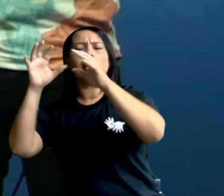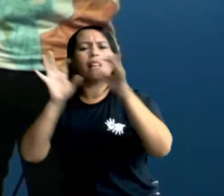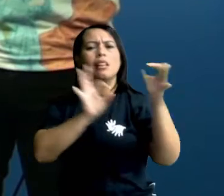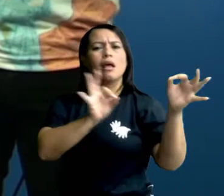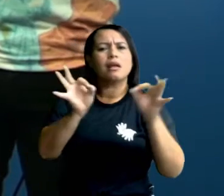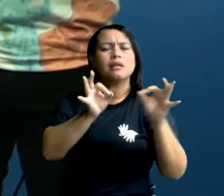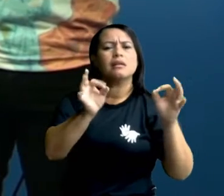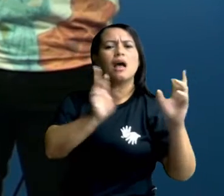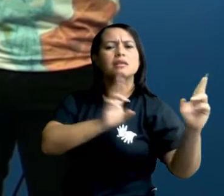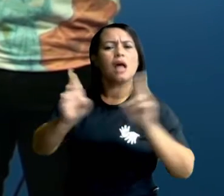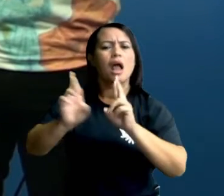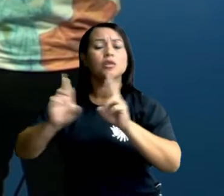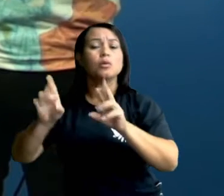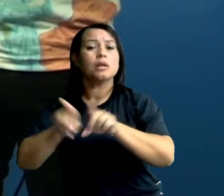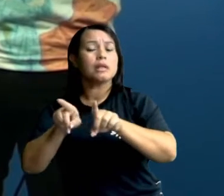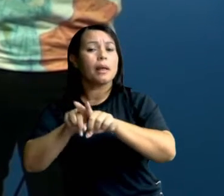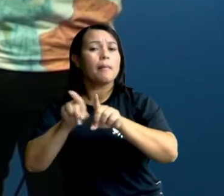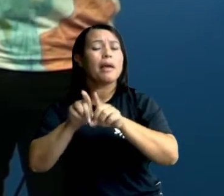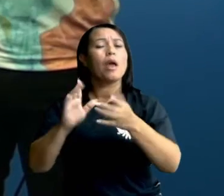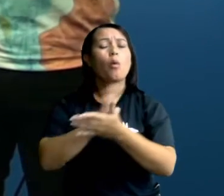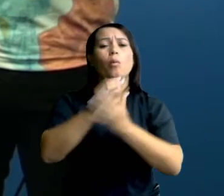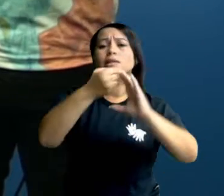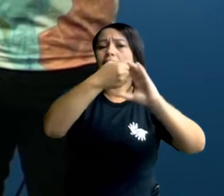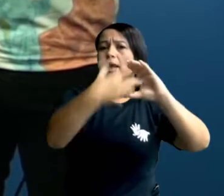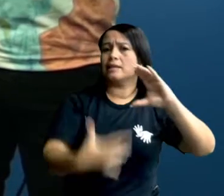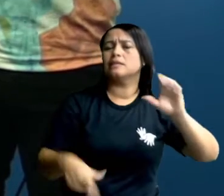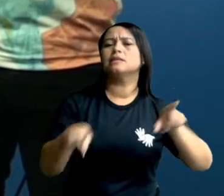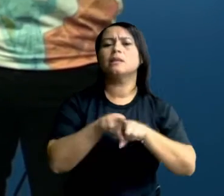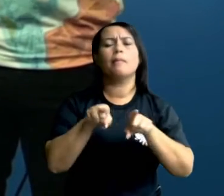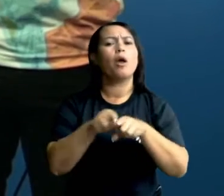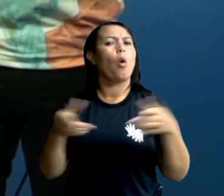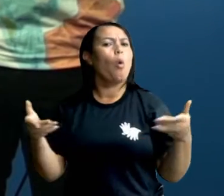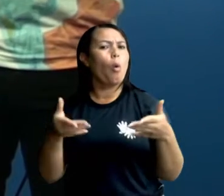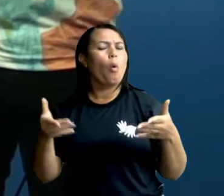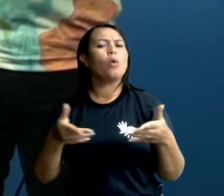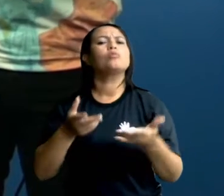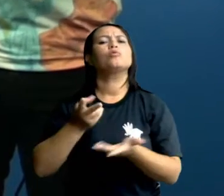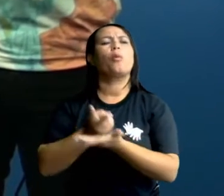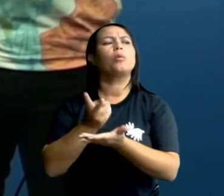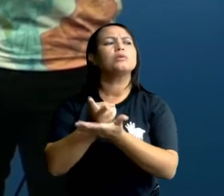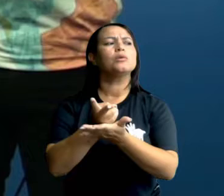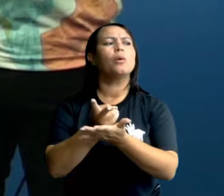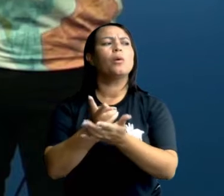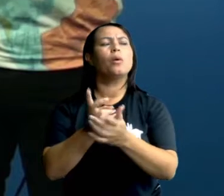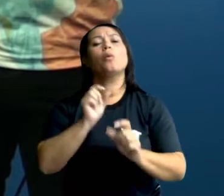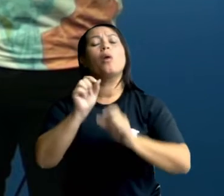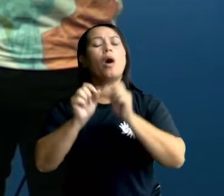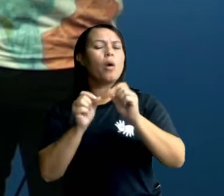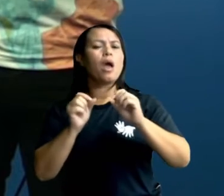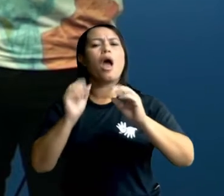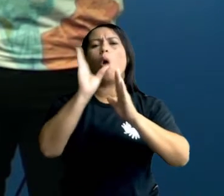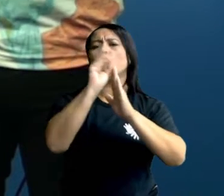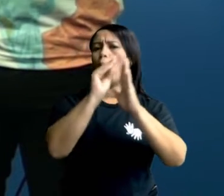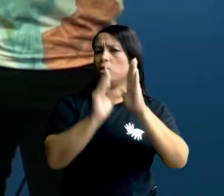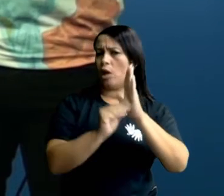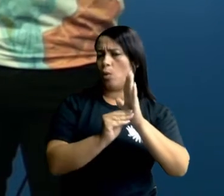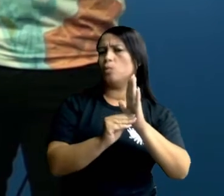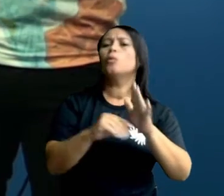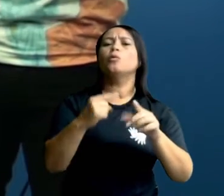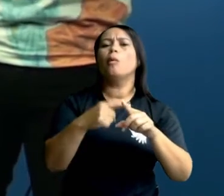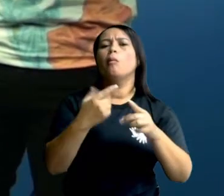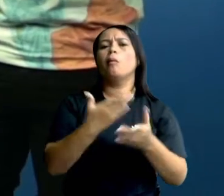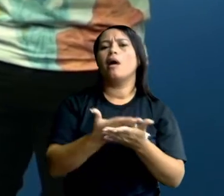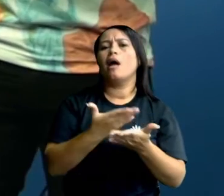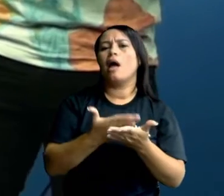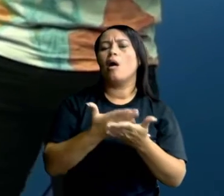sua dinâmica e algumas características também. Hoje a gente vai dar continuidade a esse conteúdo, vamos dizer assim, né? Porque a aula vai